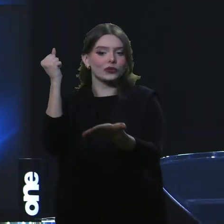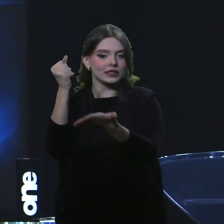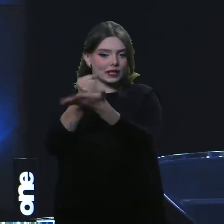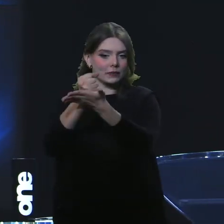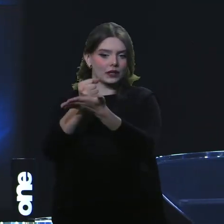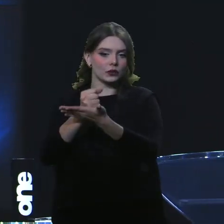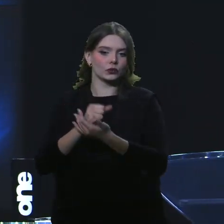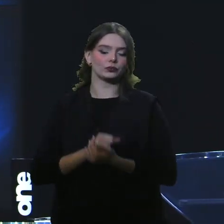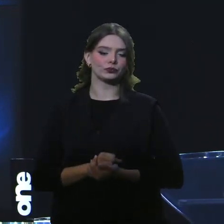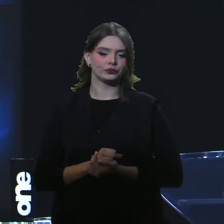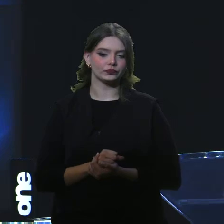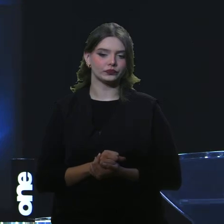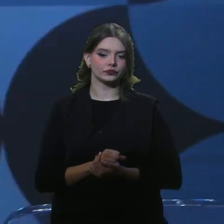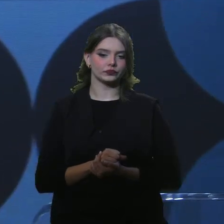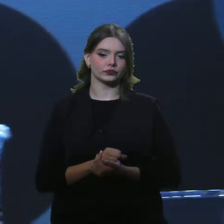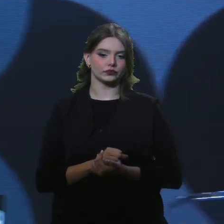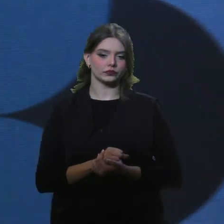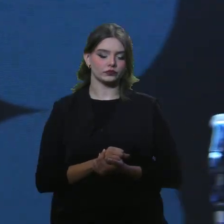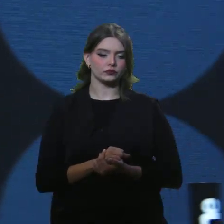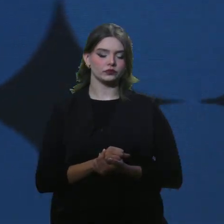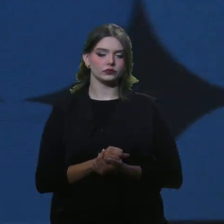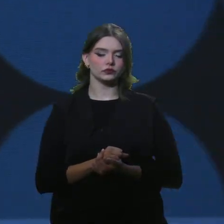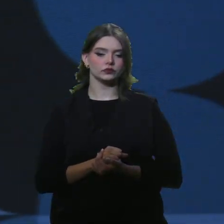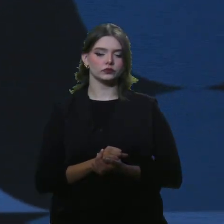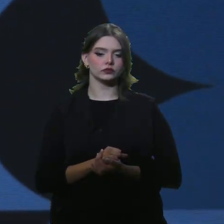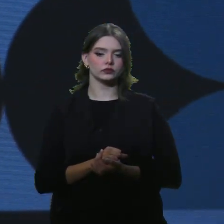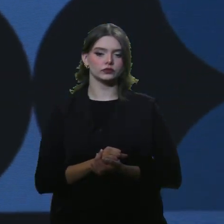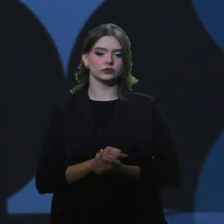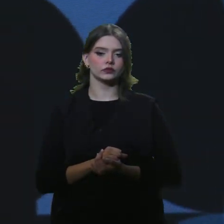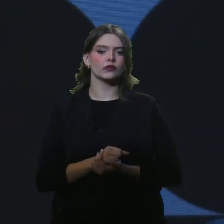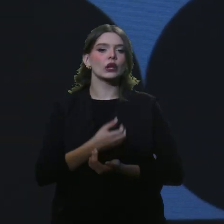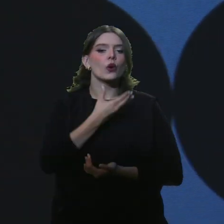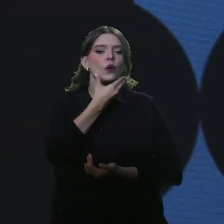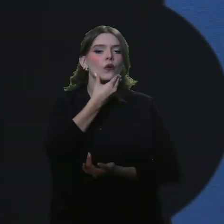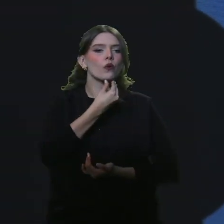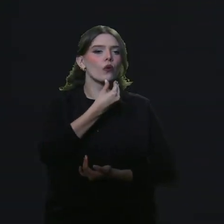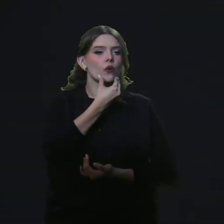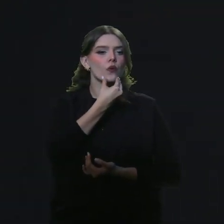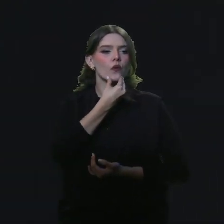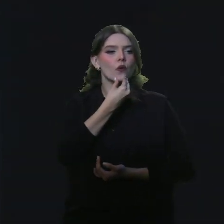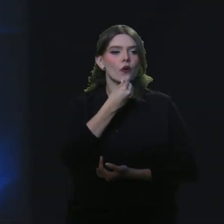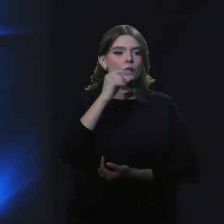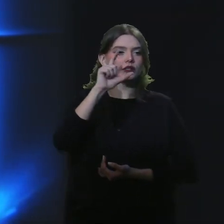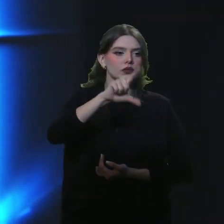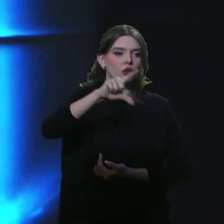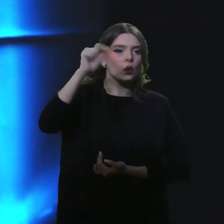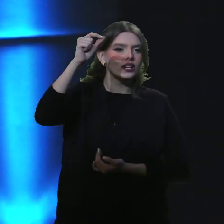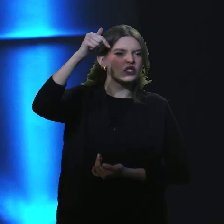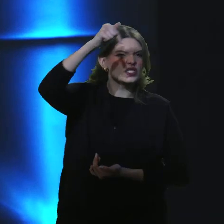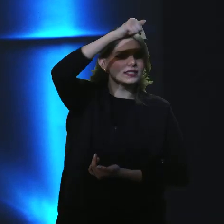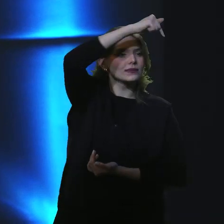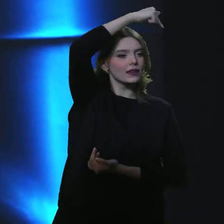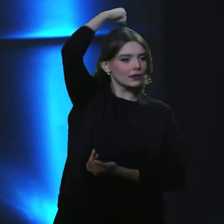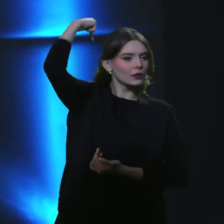aqui, um nazireu, um homem separado, um homem diferente.